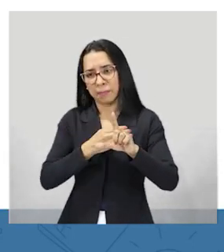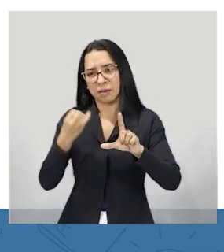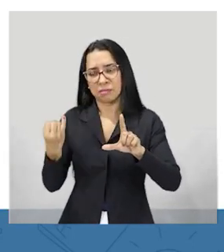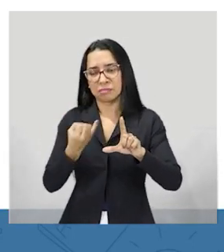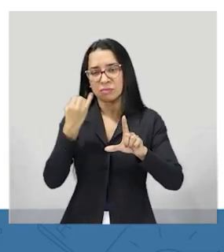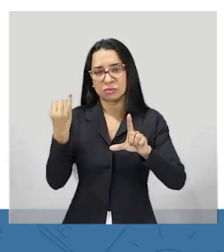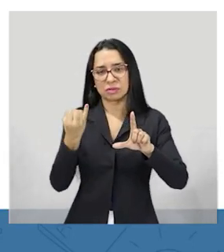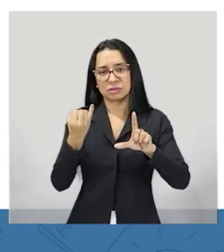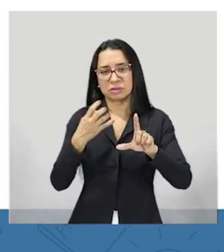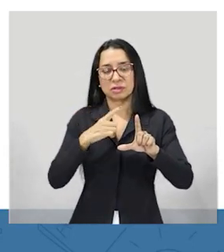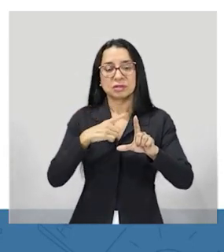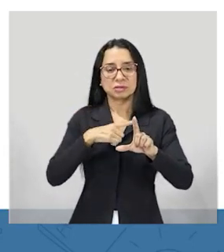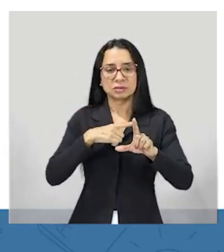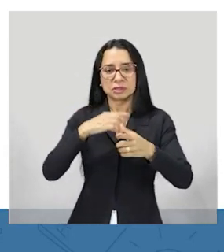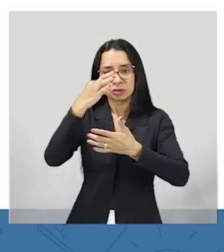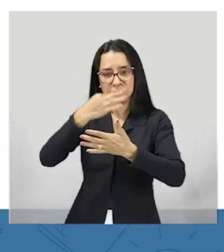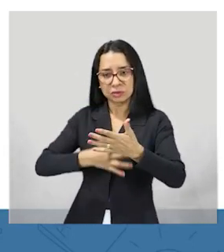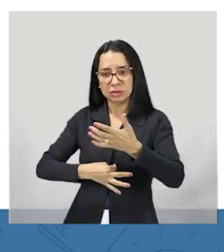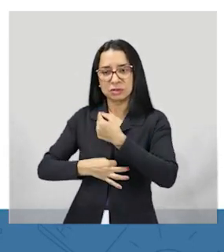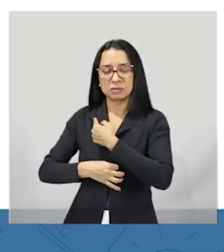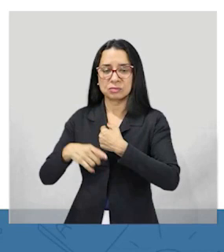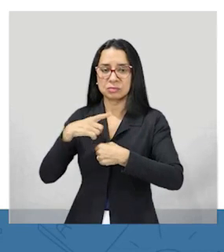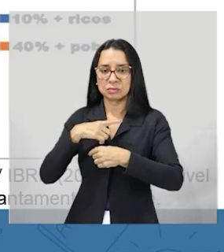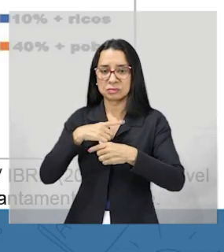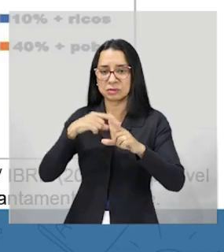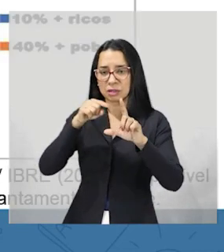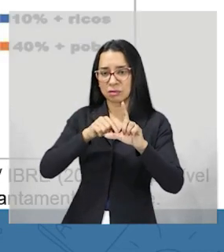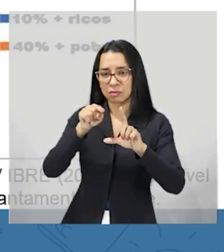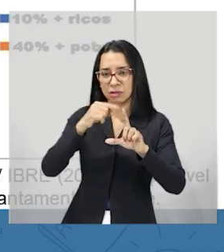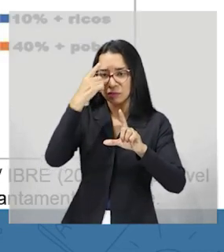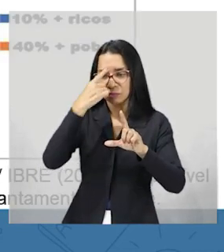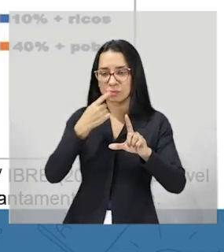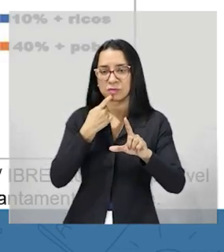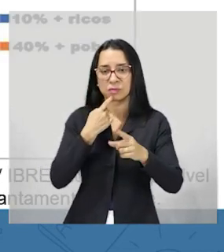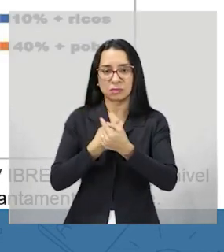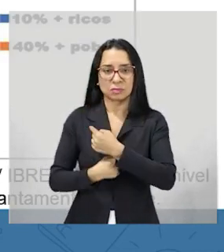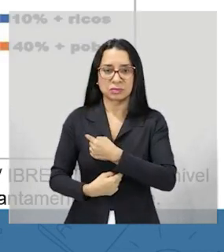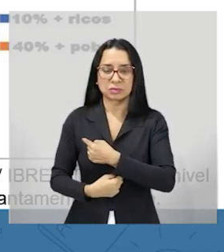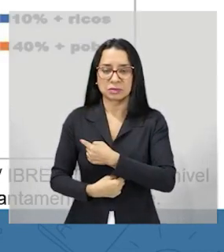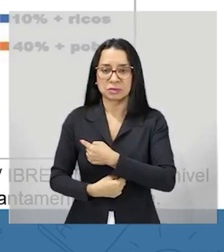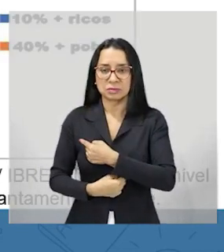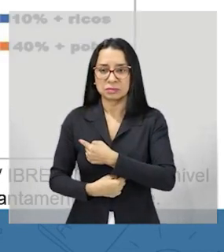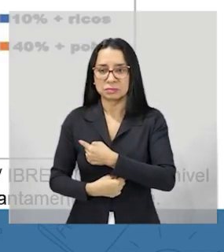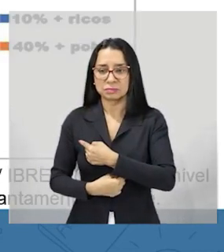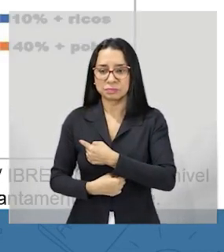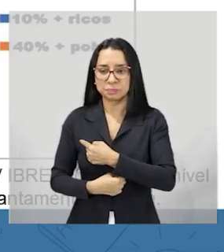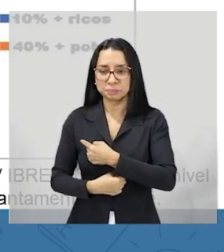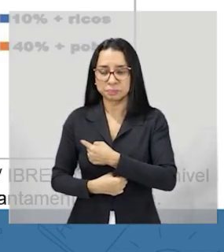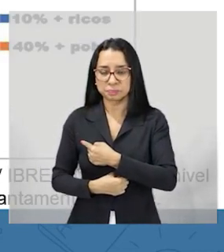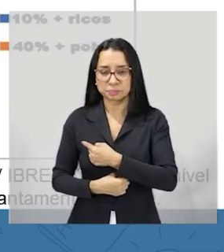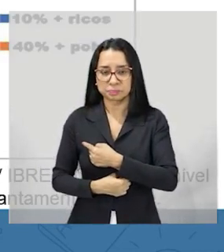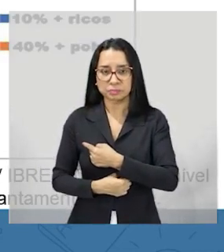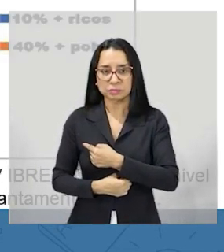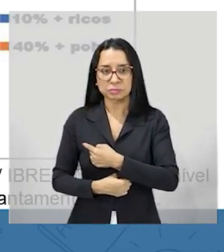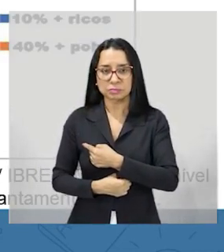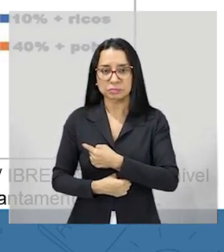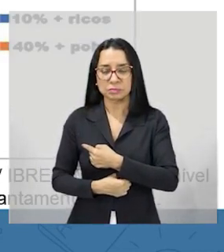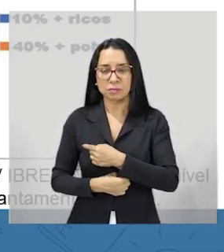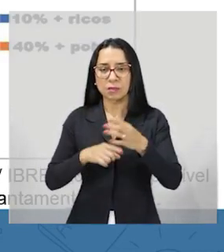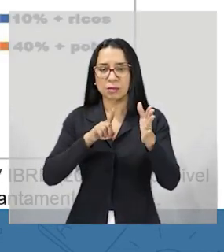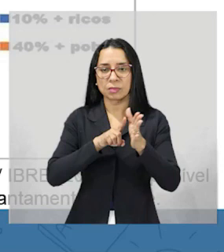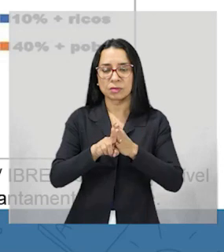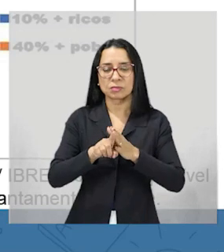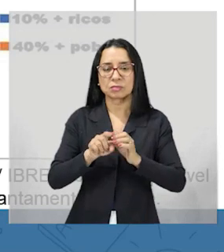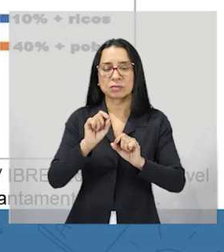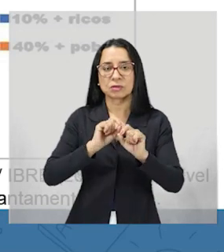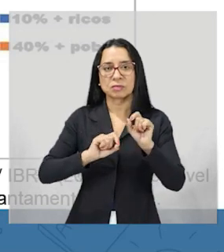motivador, tem um gráfico, variação acumulada real, né, da renda média, e vamos lá para o comando,